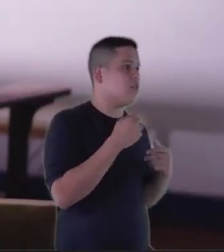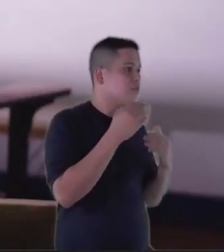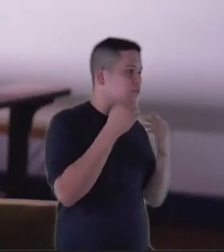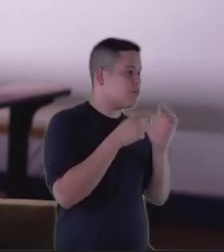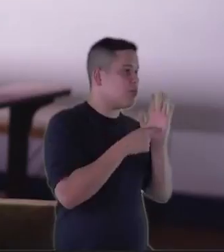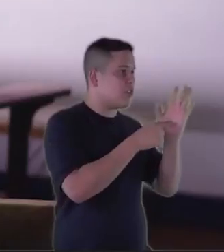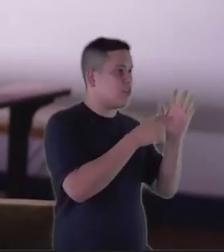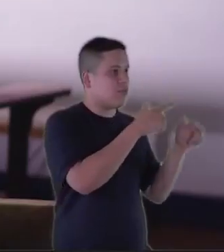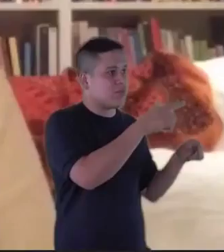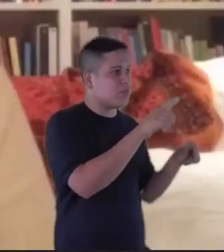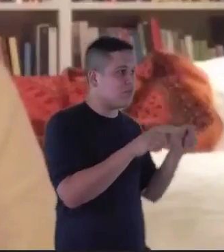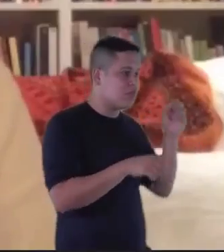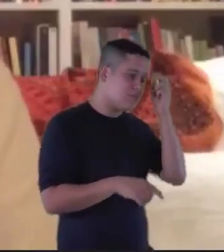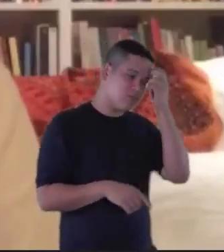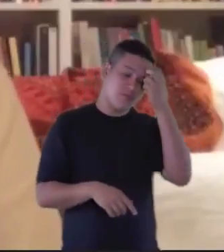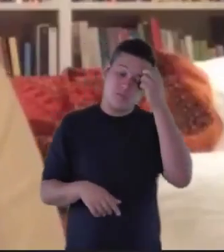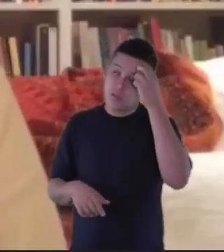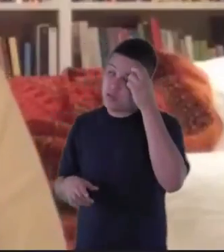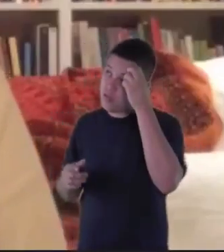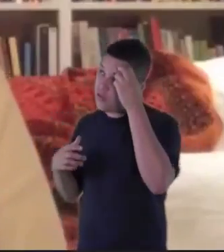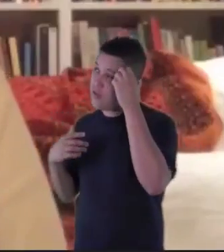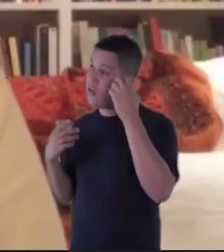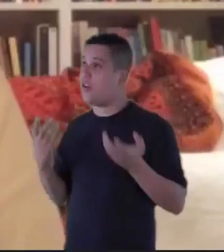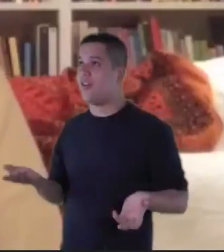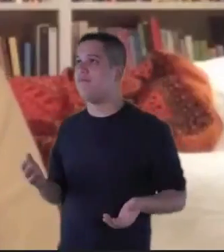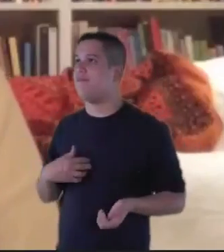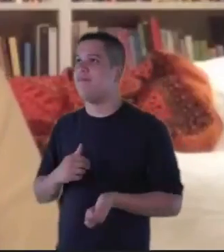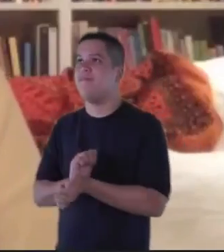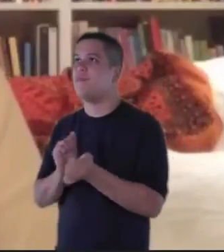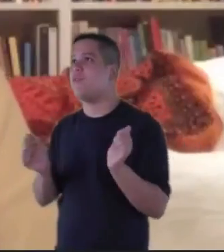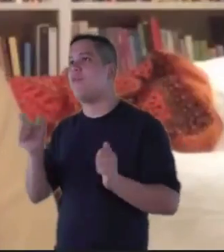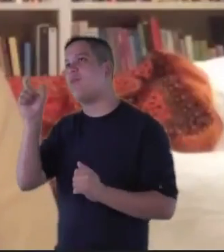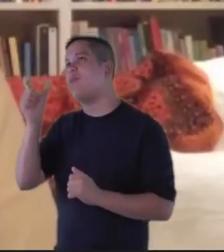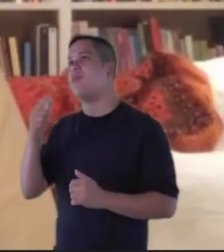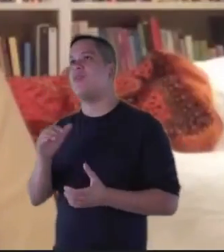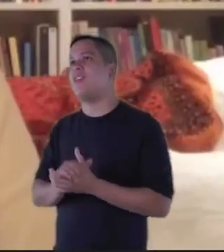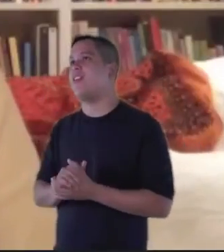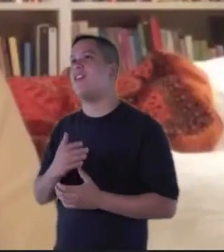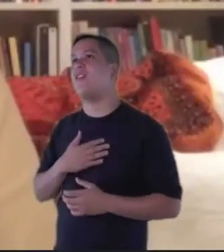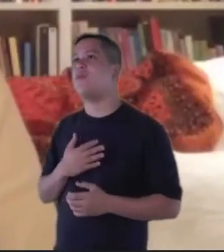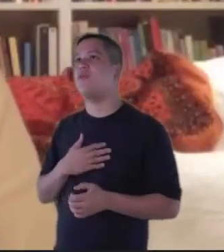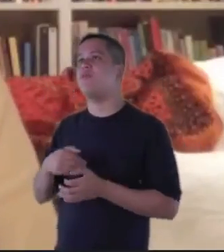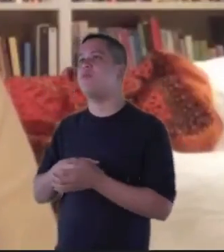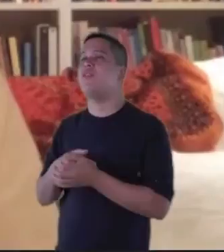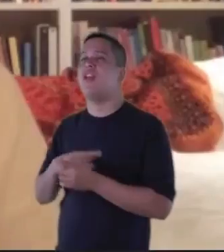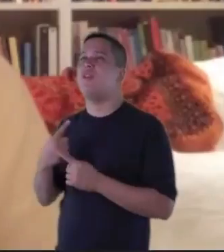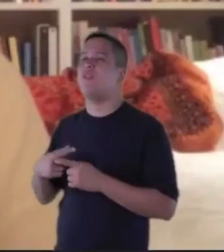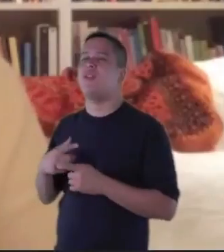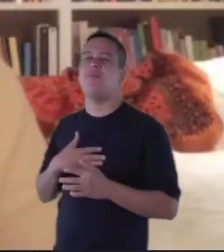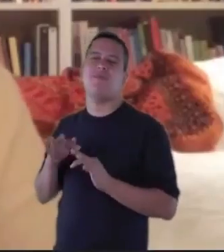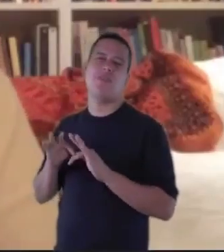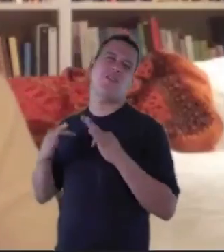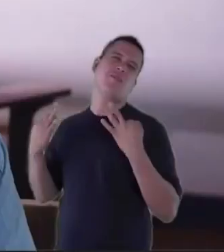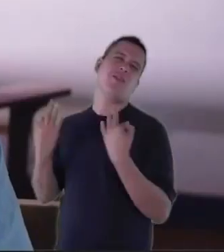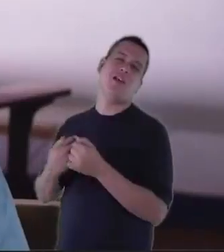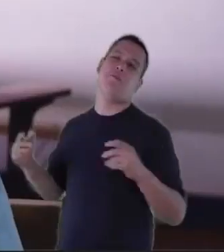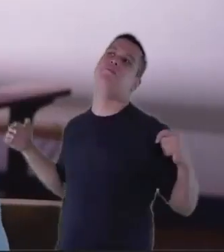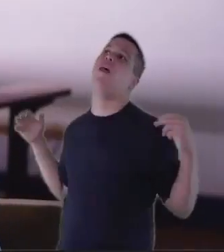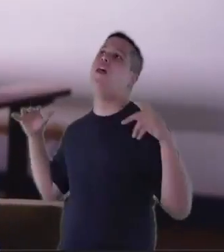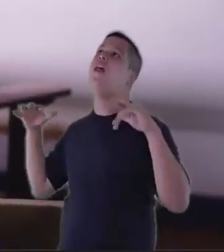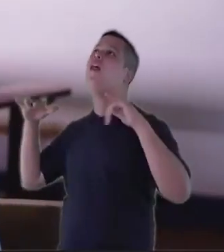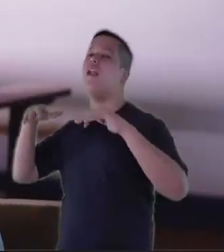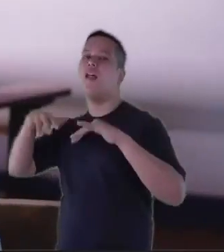Cara, é impossível para uma pessoa casada comigo ficar escondida, porque a minha família invade geral e ele teve